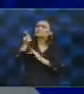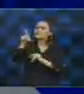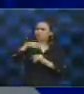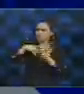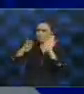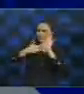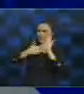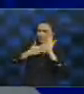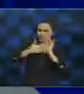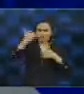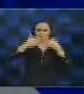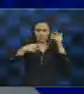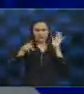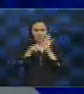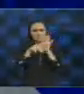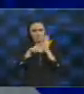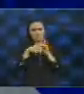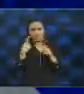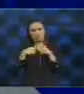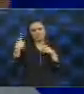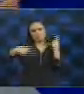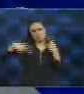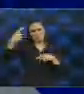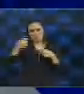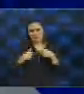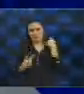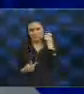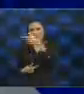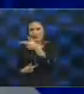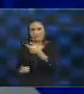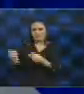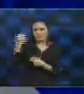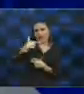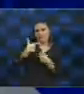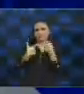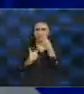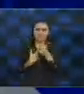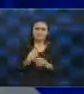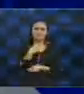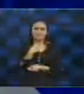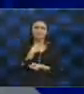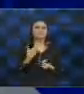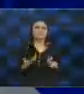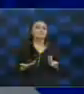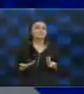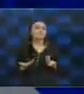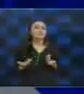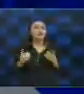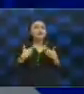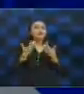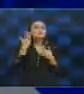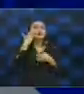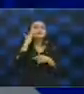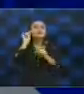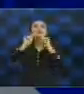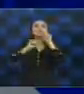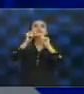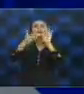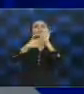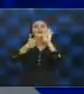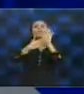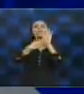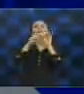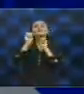proposta, porque não dá para ficar nesse jogo e dizer que eu ataco e ele não. Eu quero que ele diga o que ele quer fazer